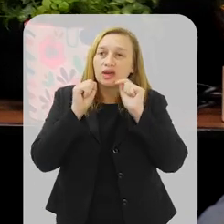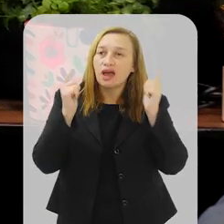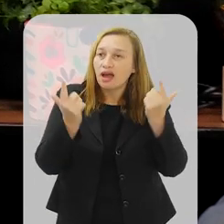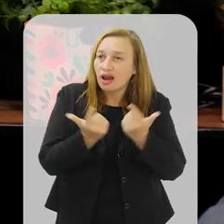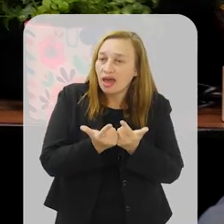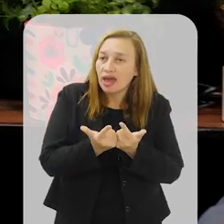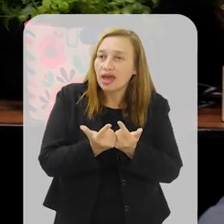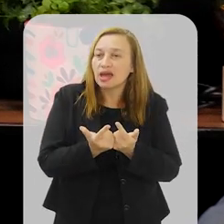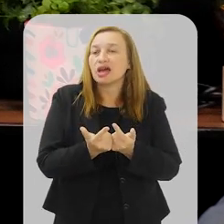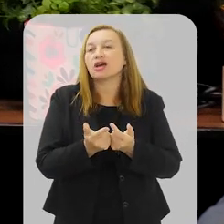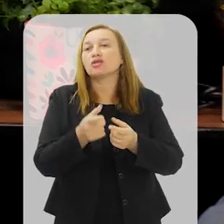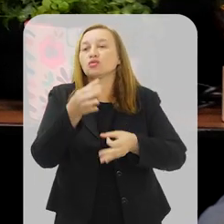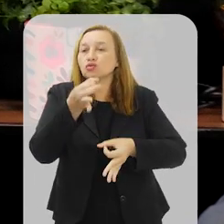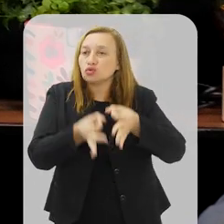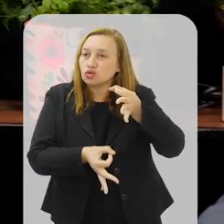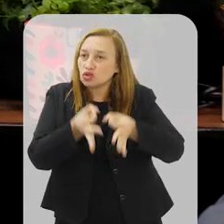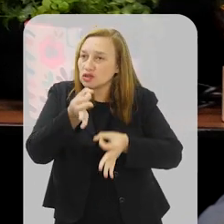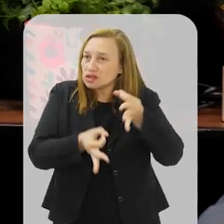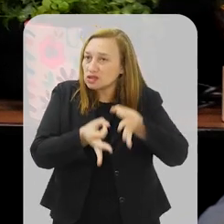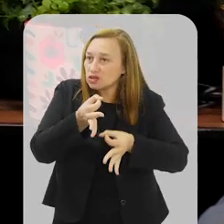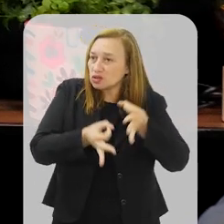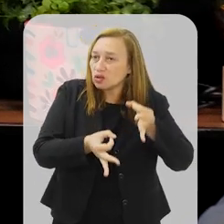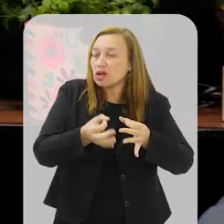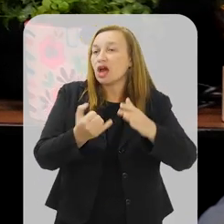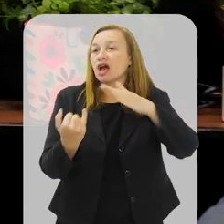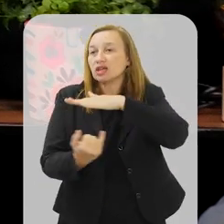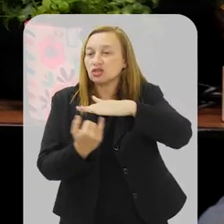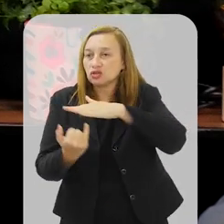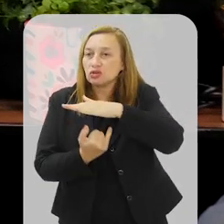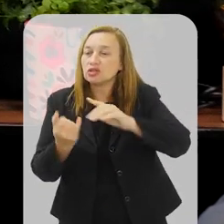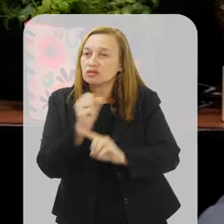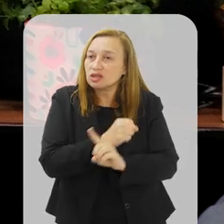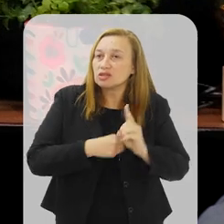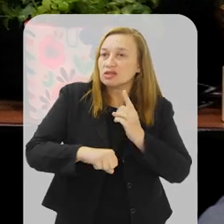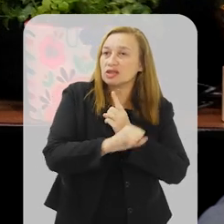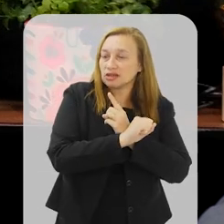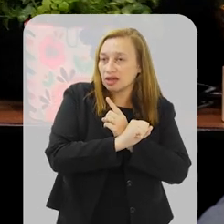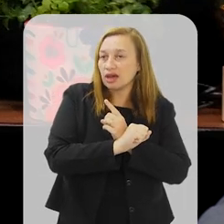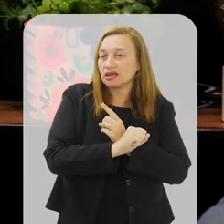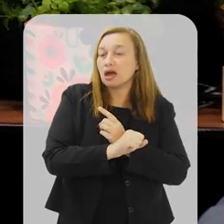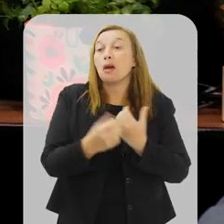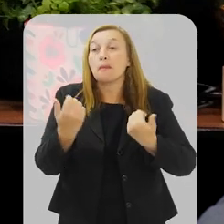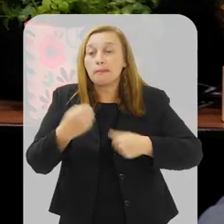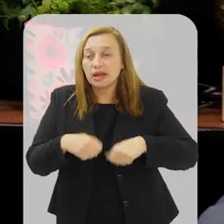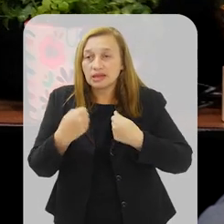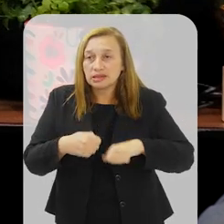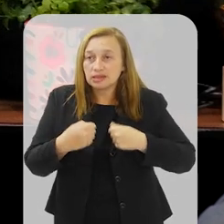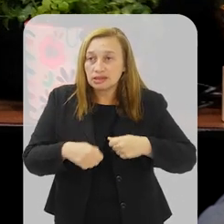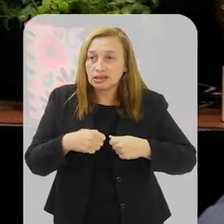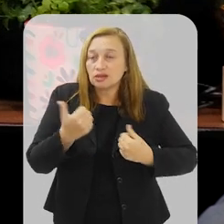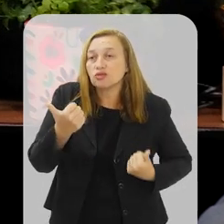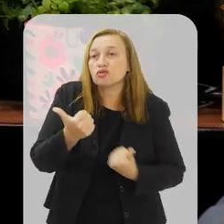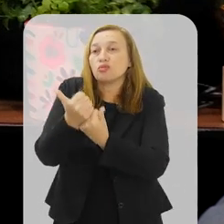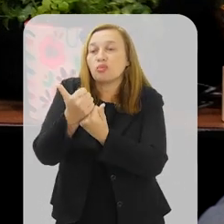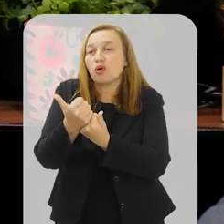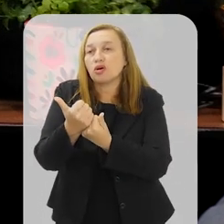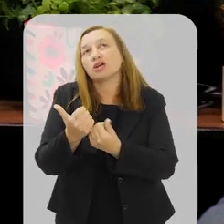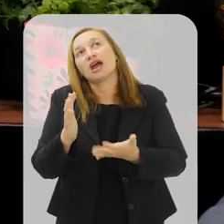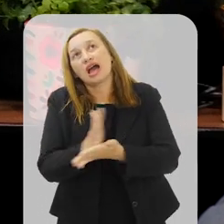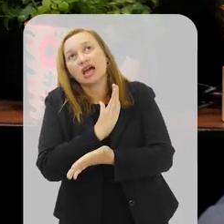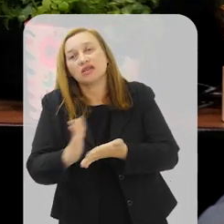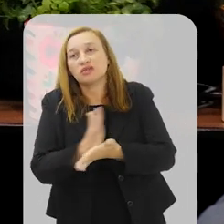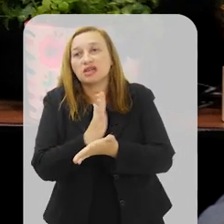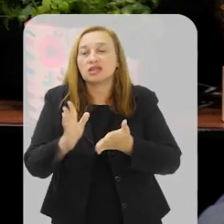o que a a Assembleia Legislativa ou com que o judiciário com que as instituições da sociedade civil precisem de